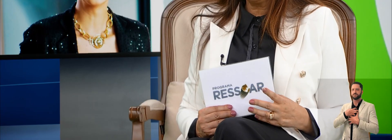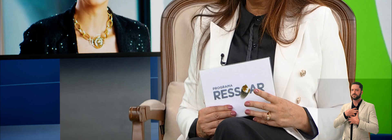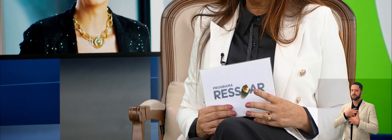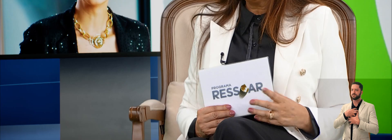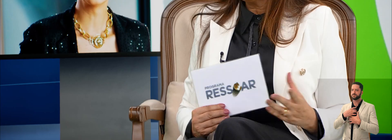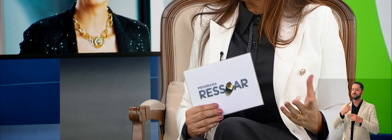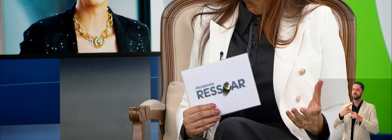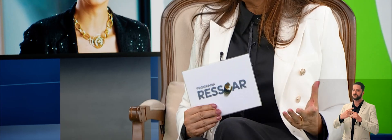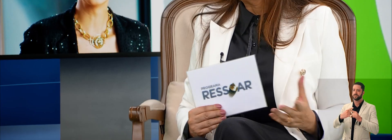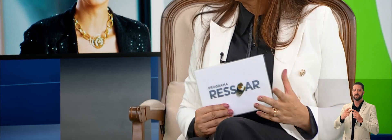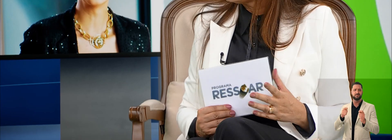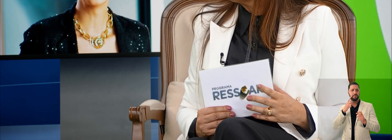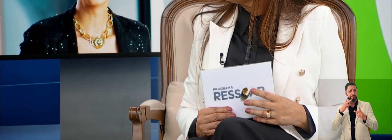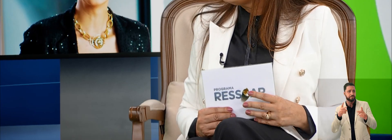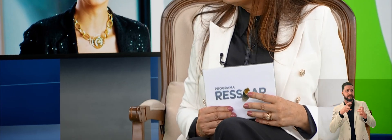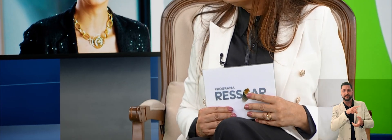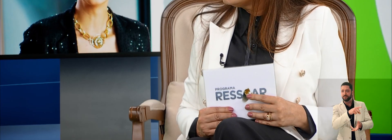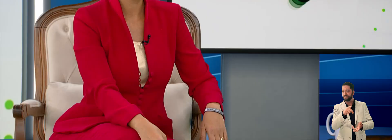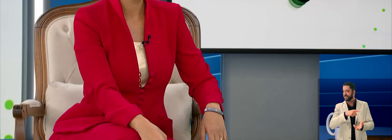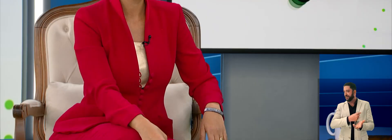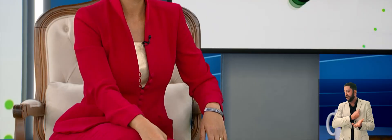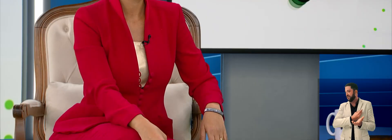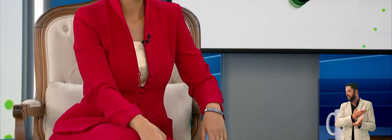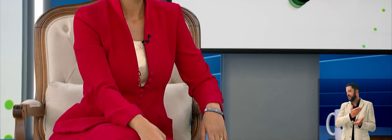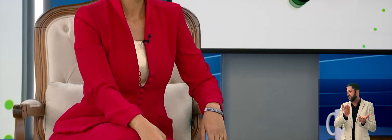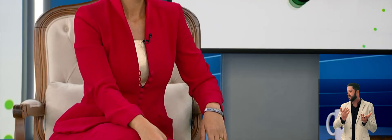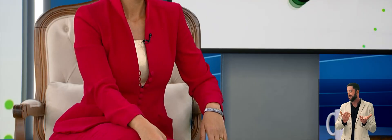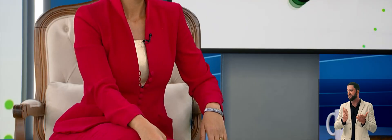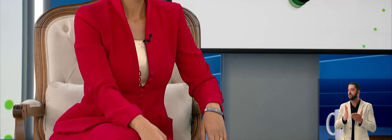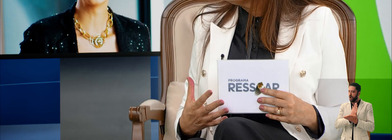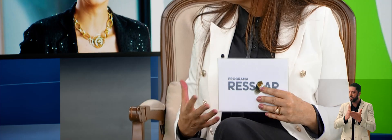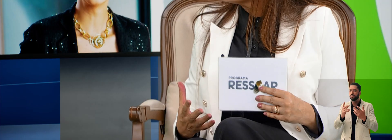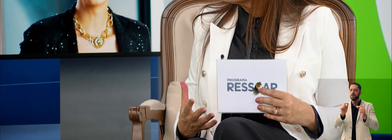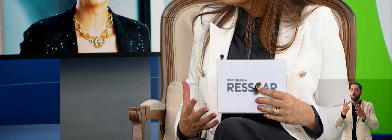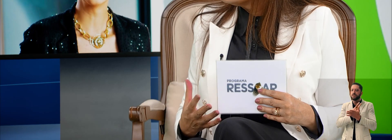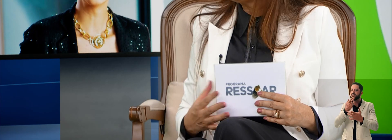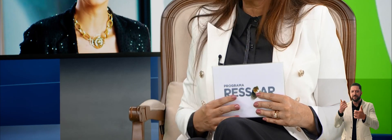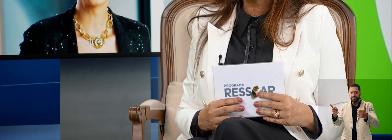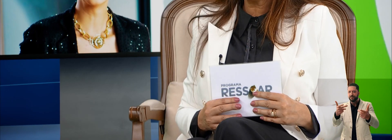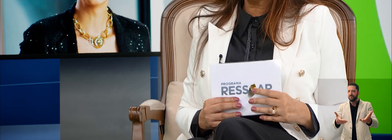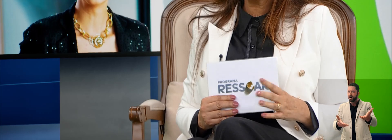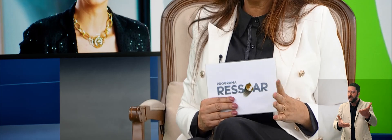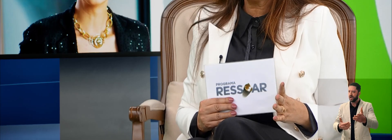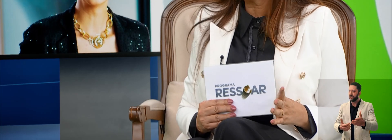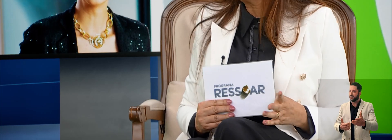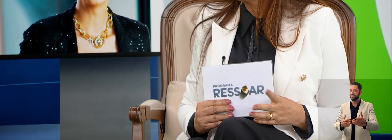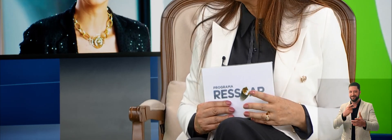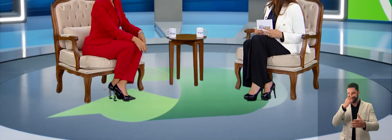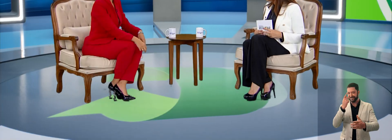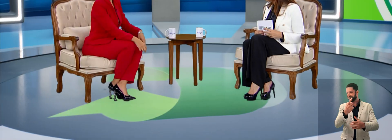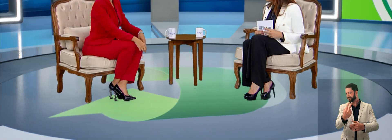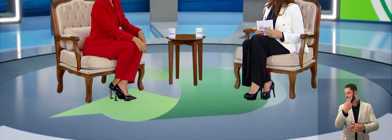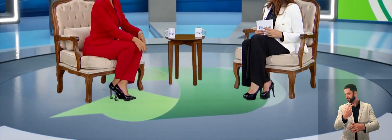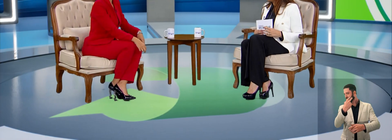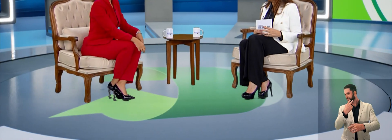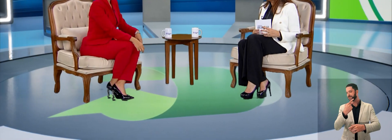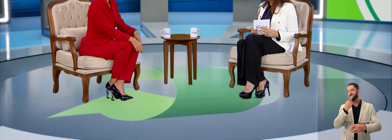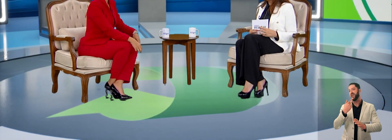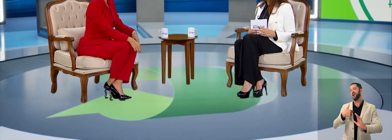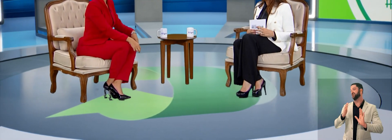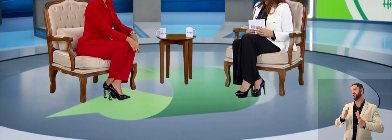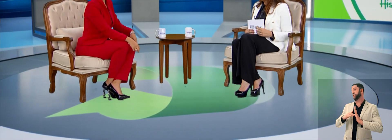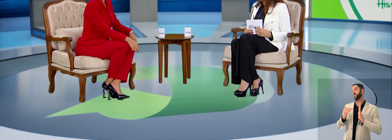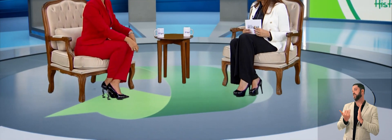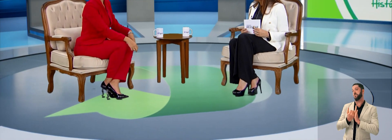porque os sinais estão aí, né? E eu queria até que você falasse de alguns. Porque às vezes a pessoa que está assistindo a gente, ela fala,